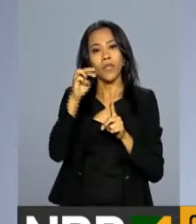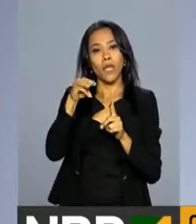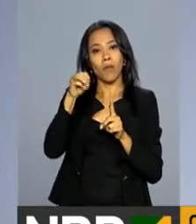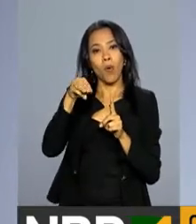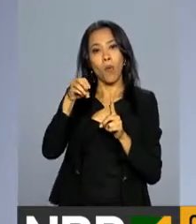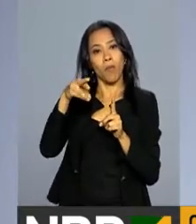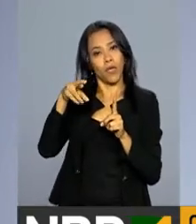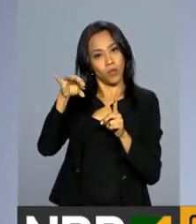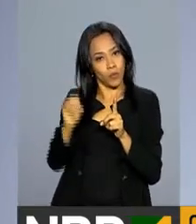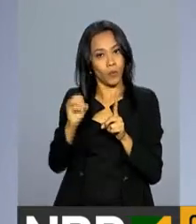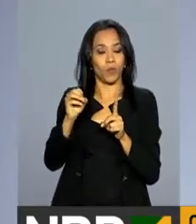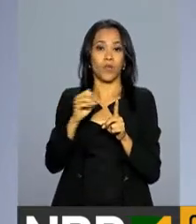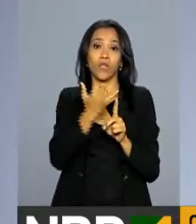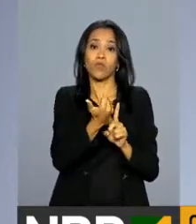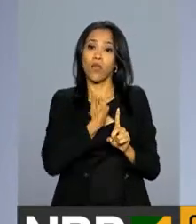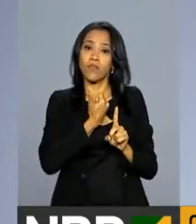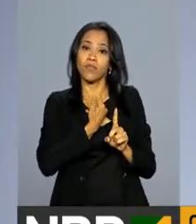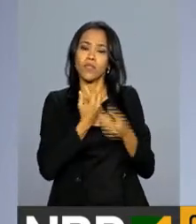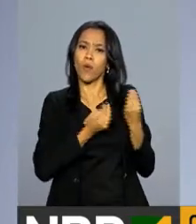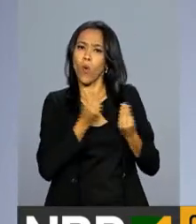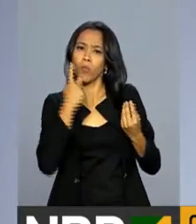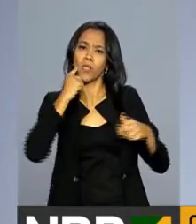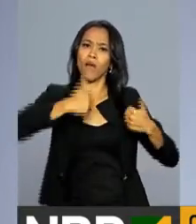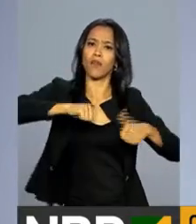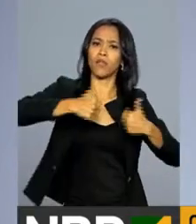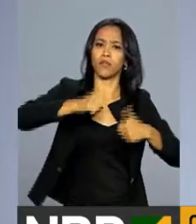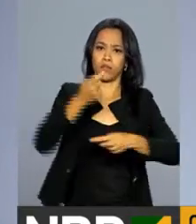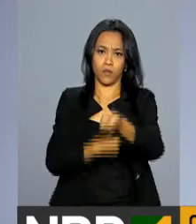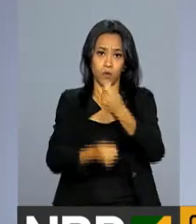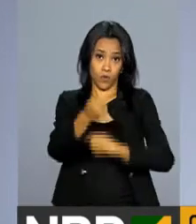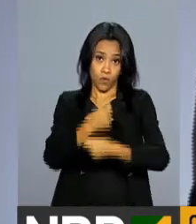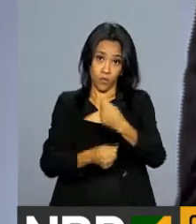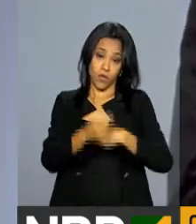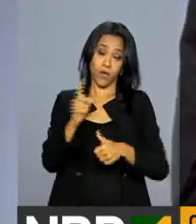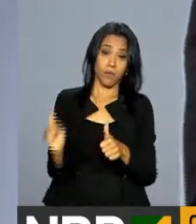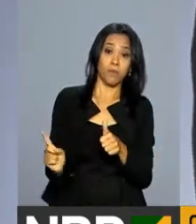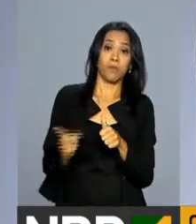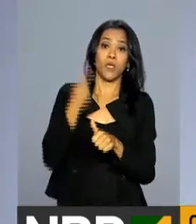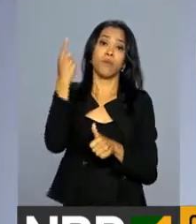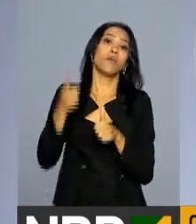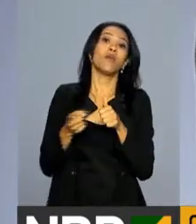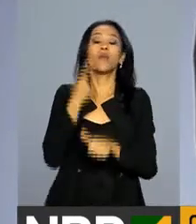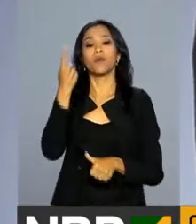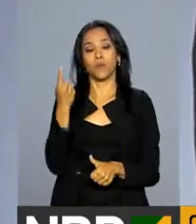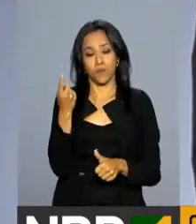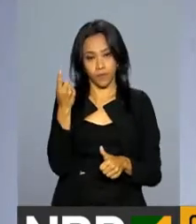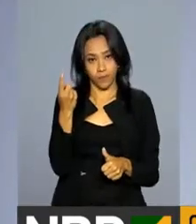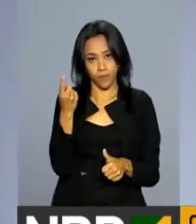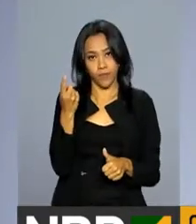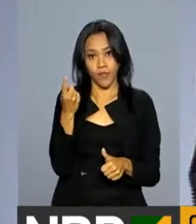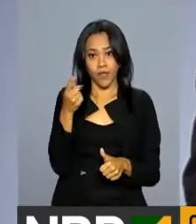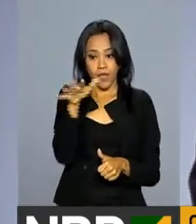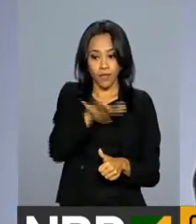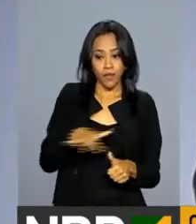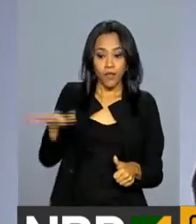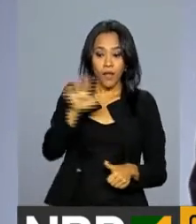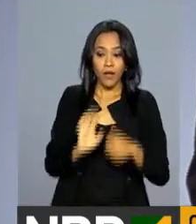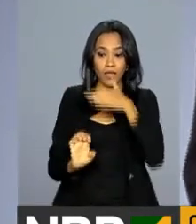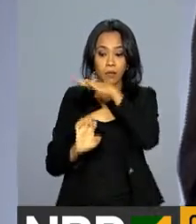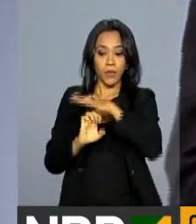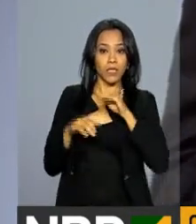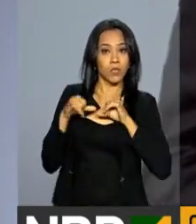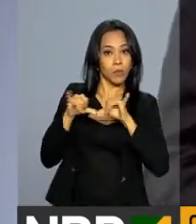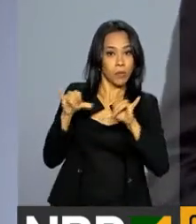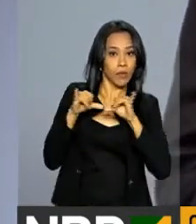anda a economia primeiro porque é para o supermercado mas que